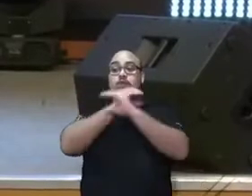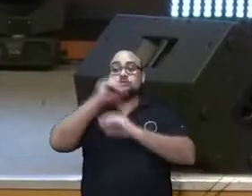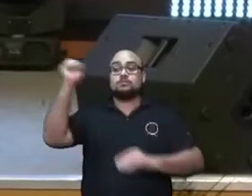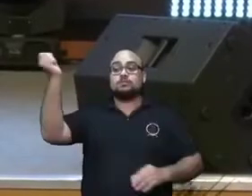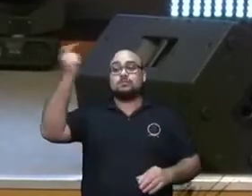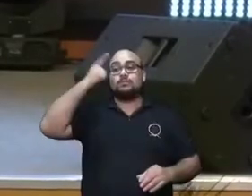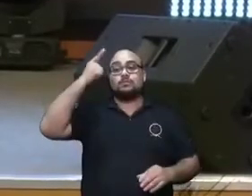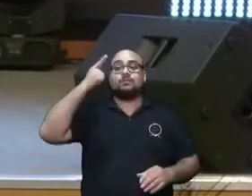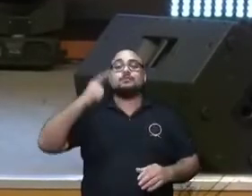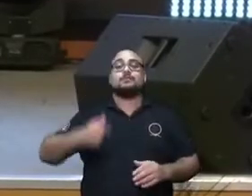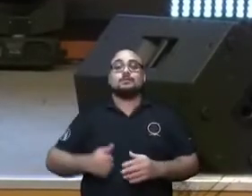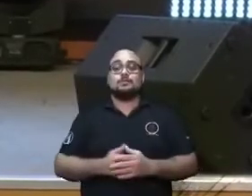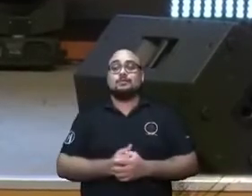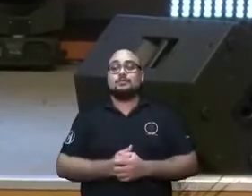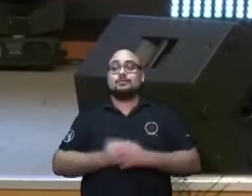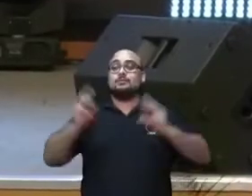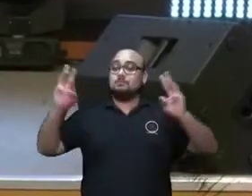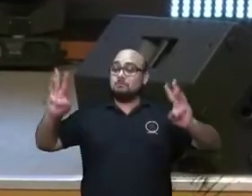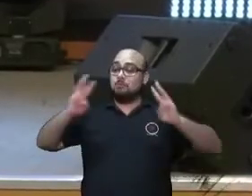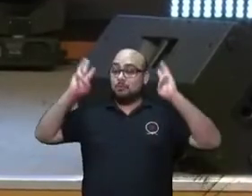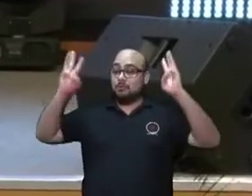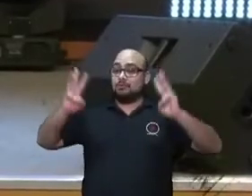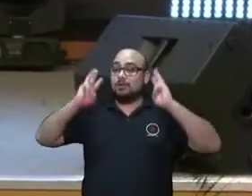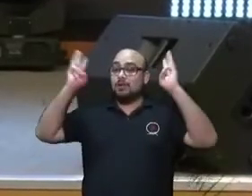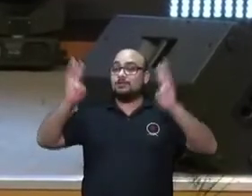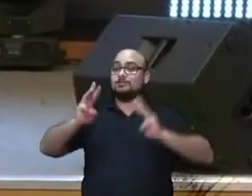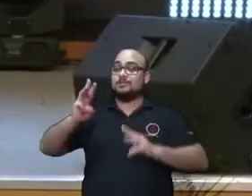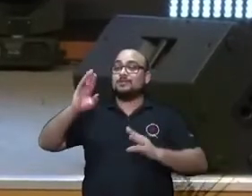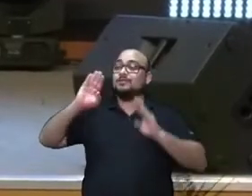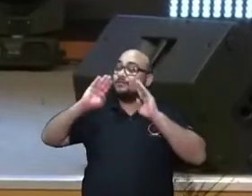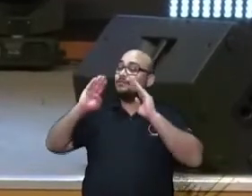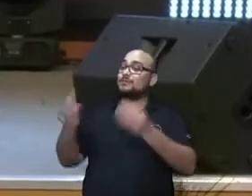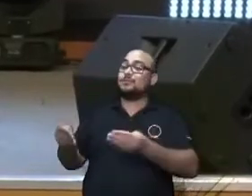Moisés está olhando para o sofrimento que José teve,